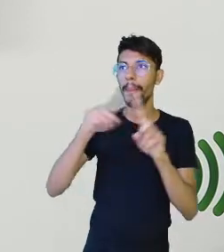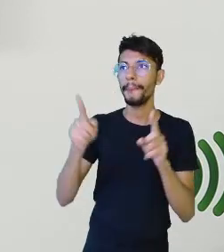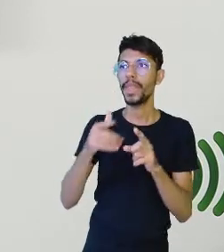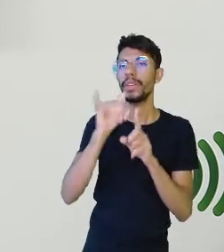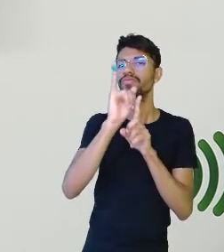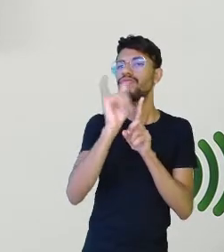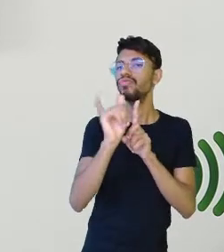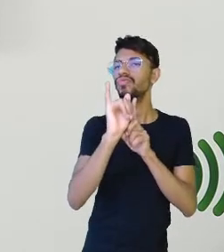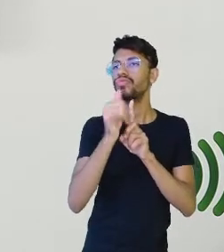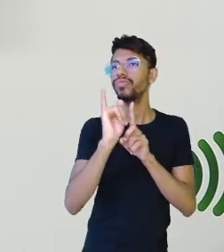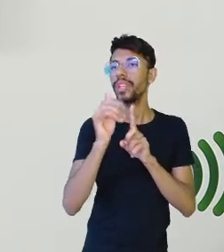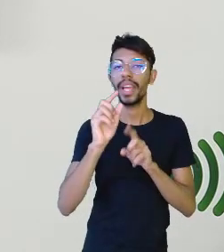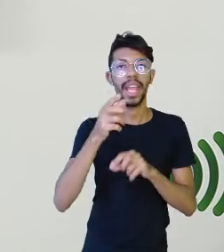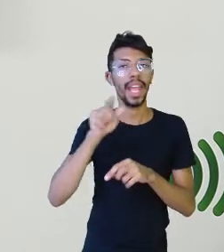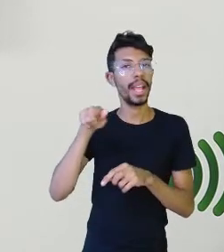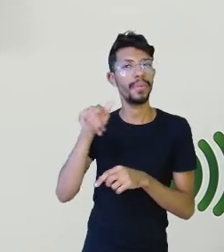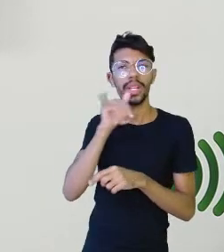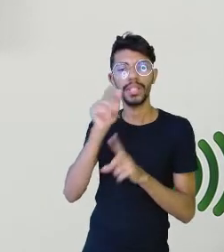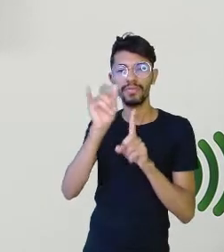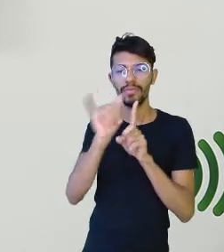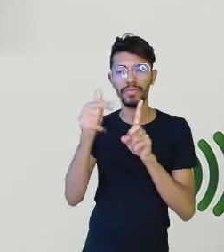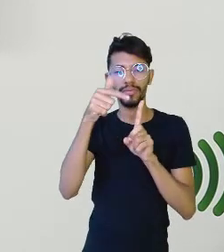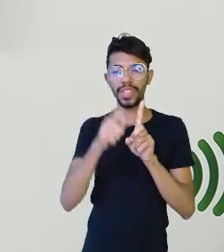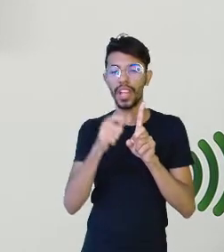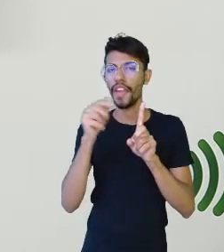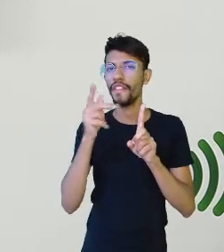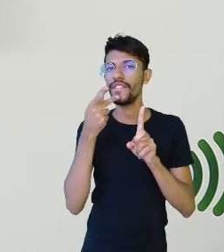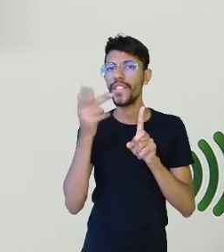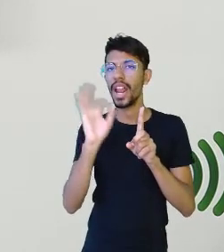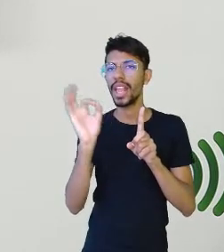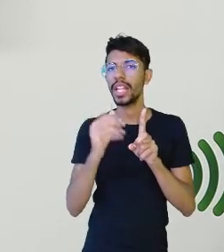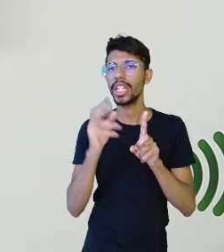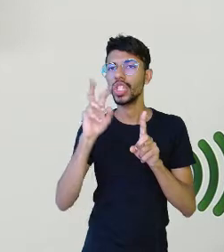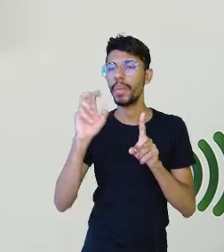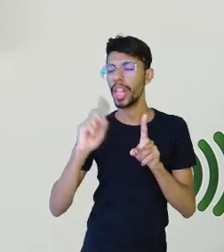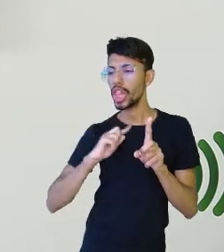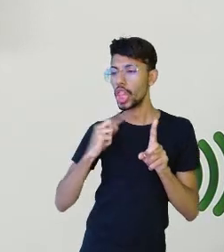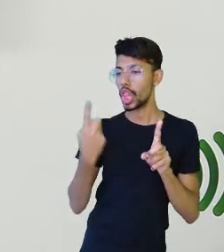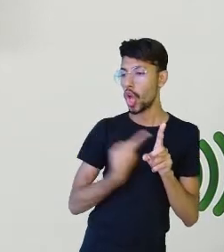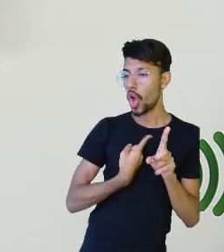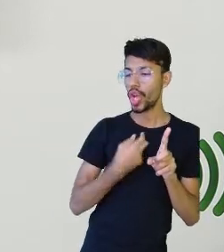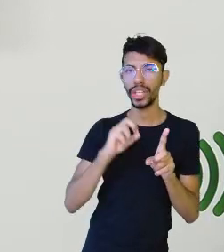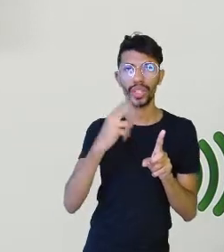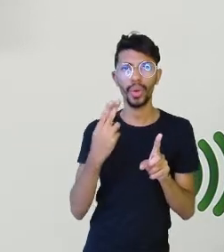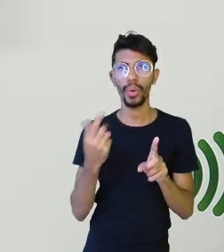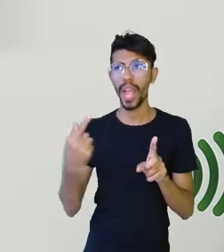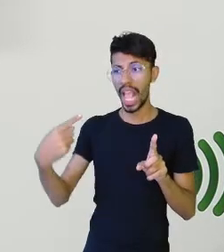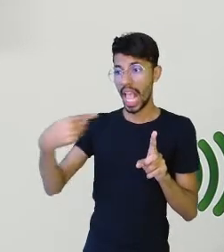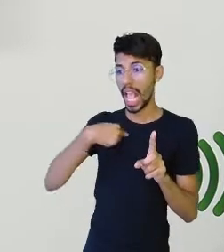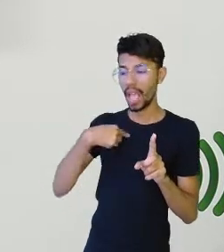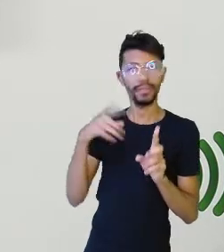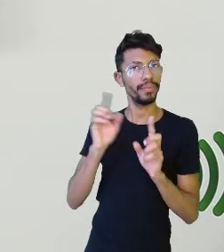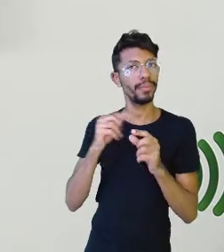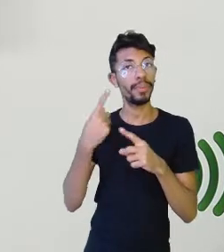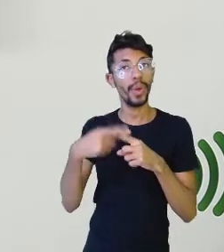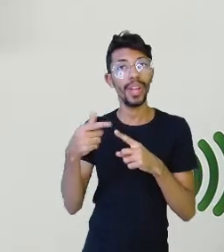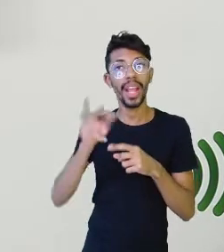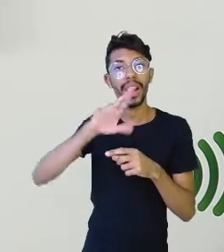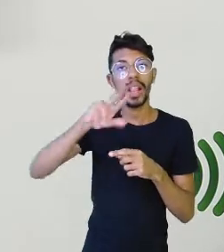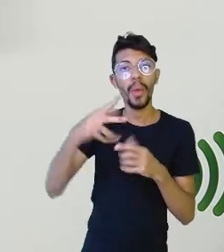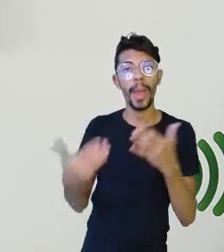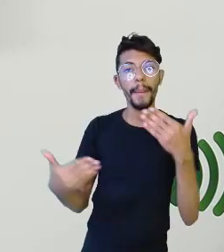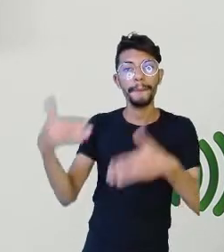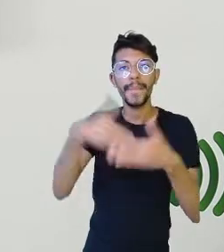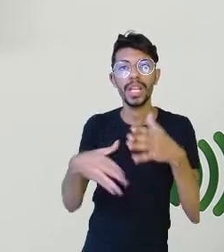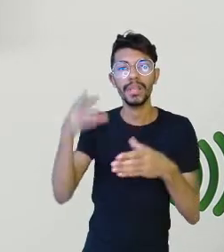dizer nós, ele não vai falar o pronome eu, porque ele não está dentro da história. Ele está contando um fato. Por exemplo,